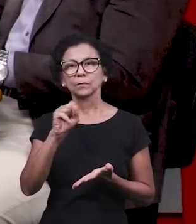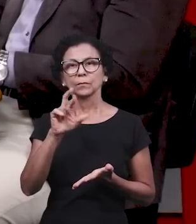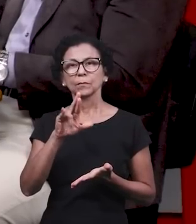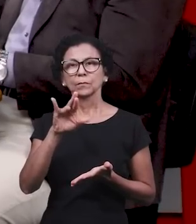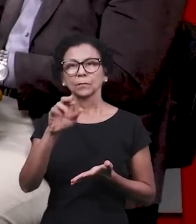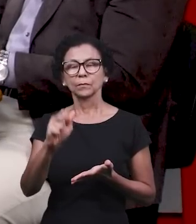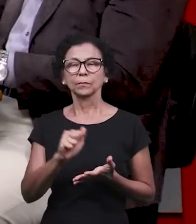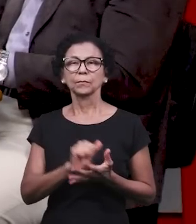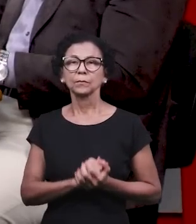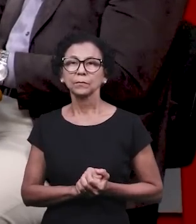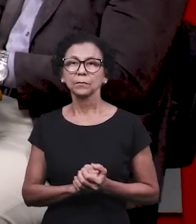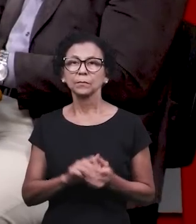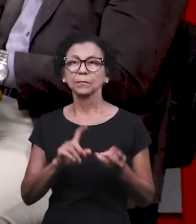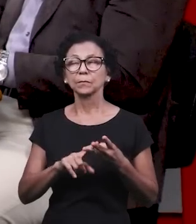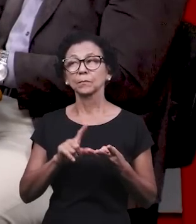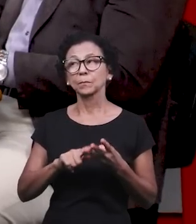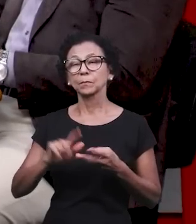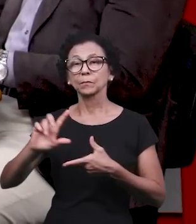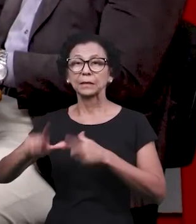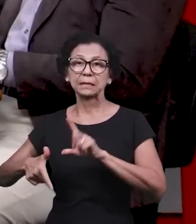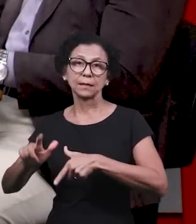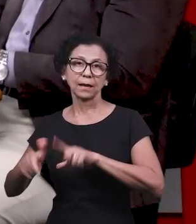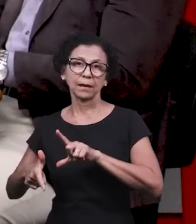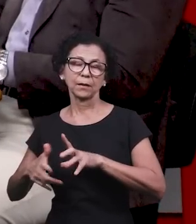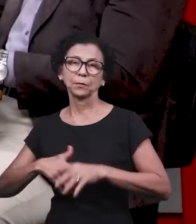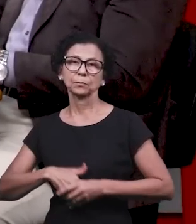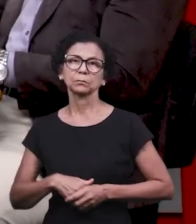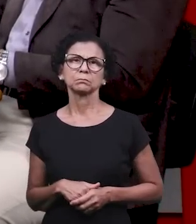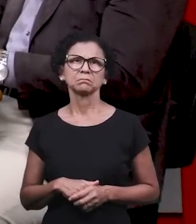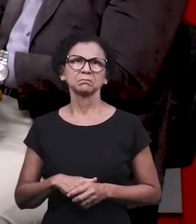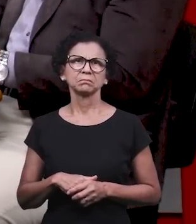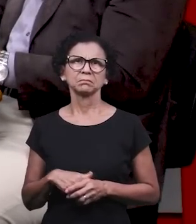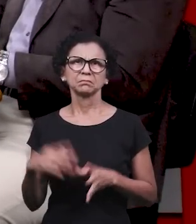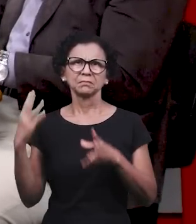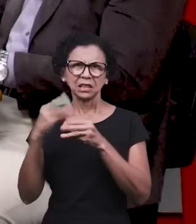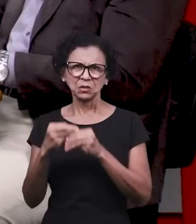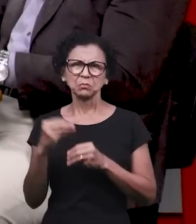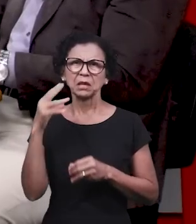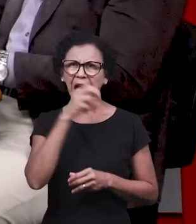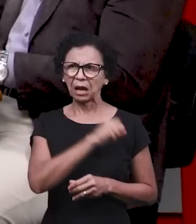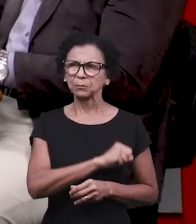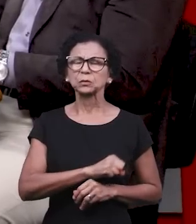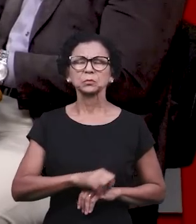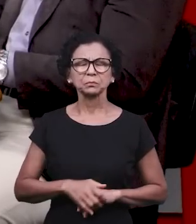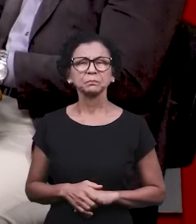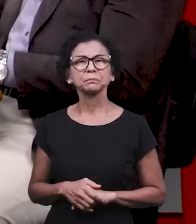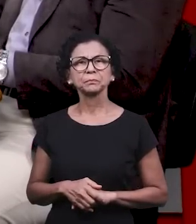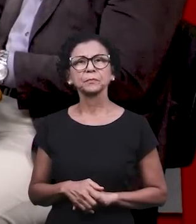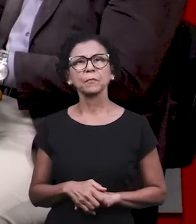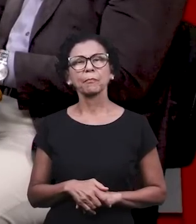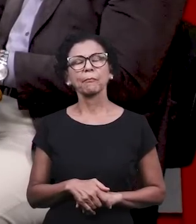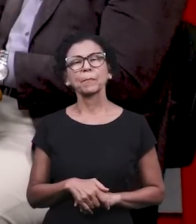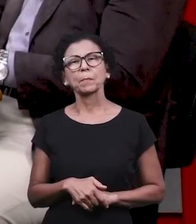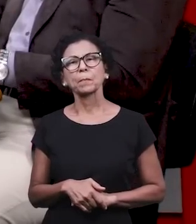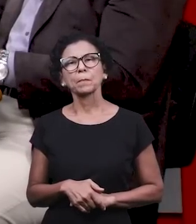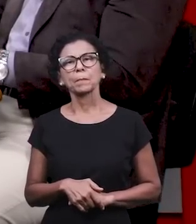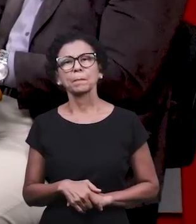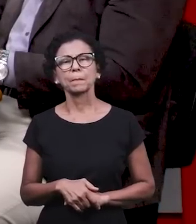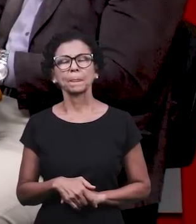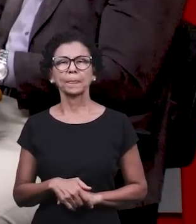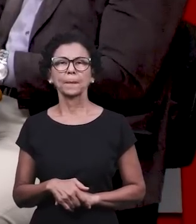deixar para depois. Vamos ver se nós fazemos um resumo da história para facilitar o entendimento. E eles